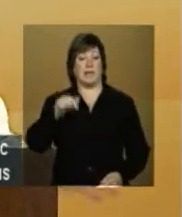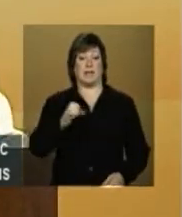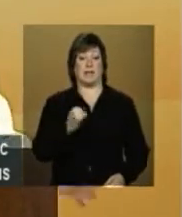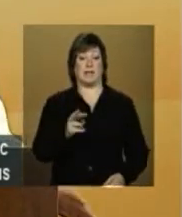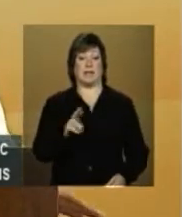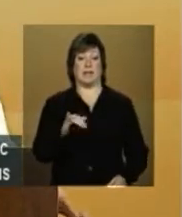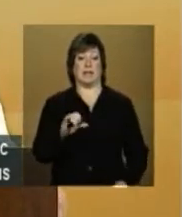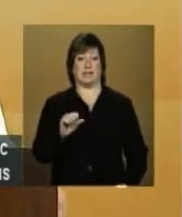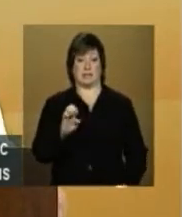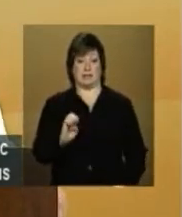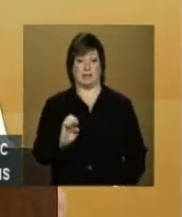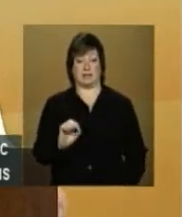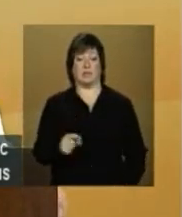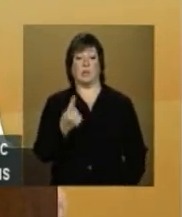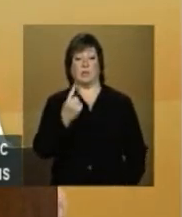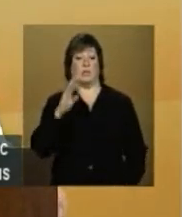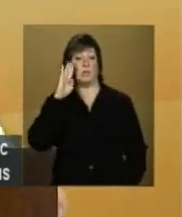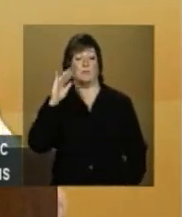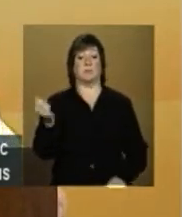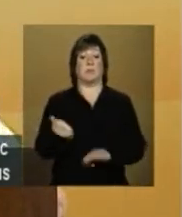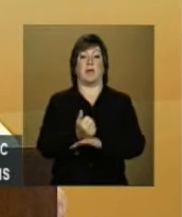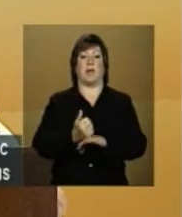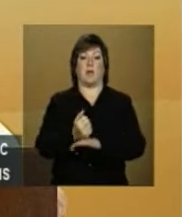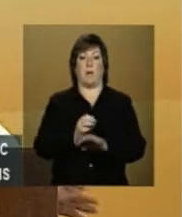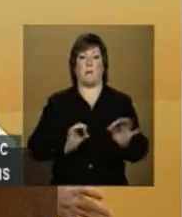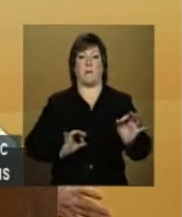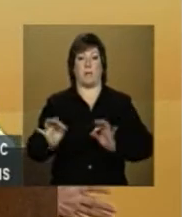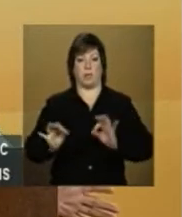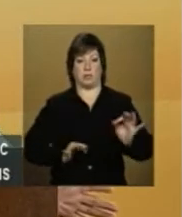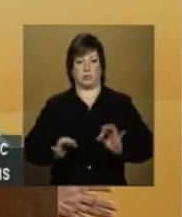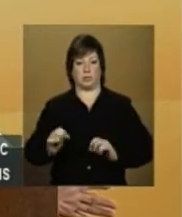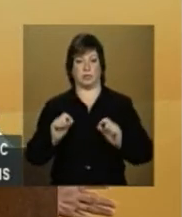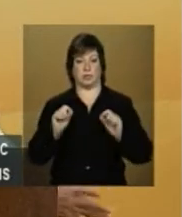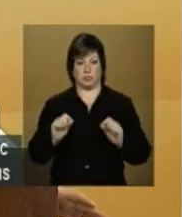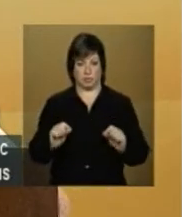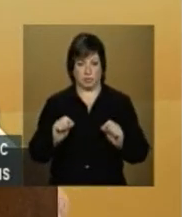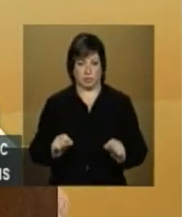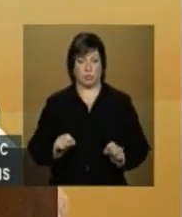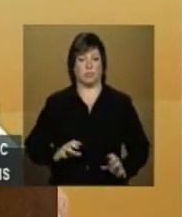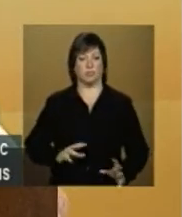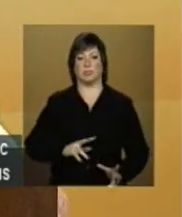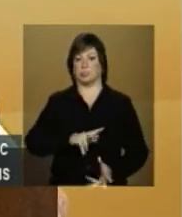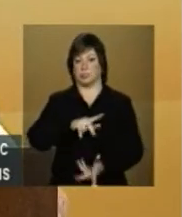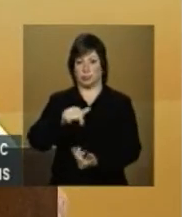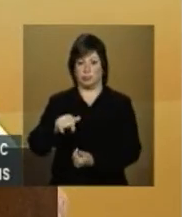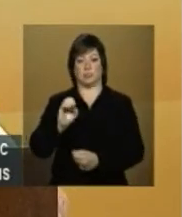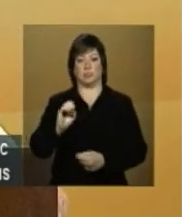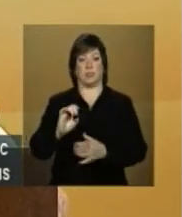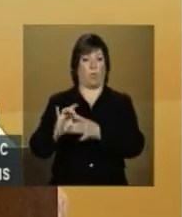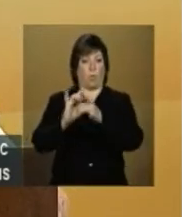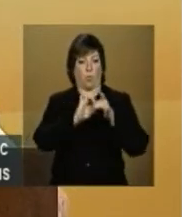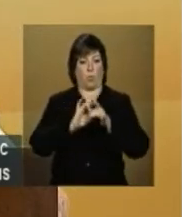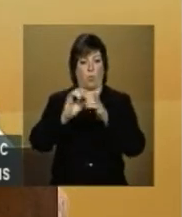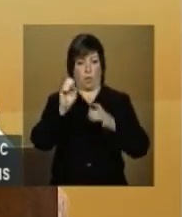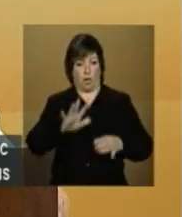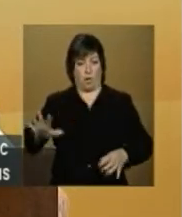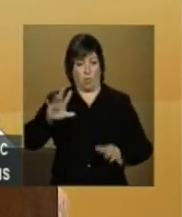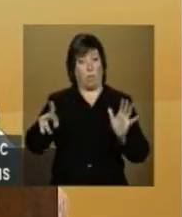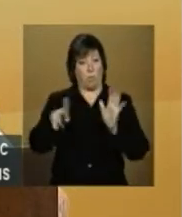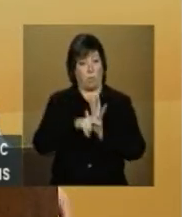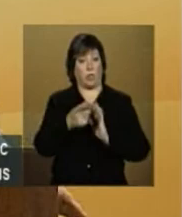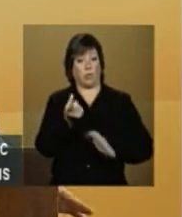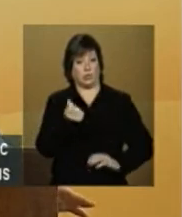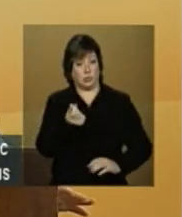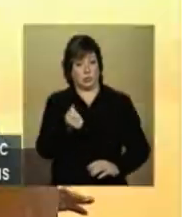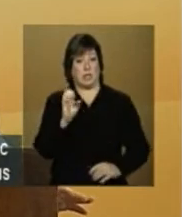um dos melhores projetos da humanidade, que foi a União Europeia e o próprio euro,